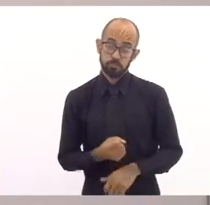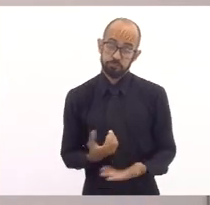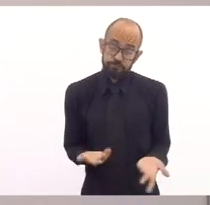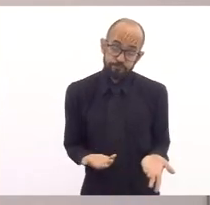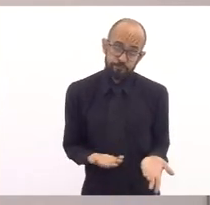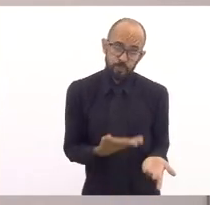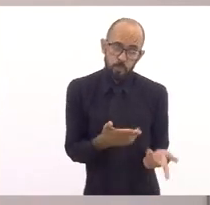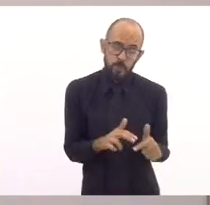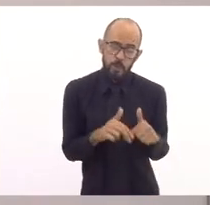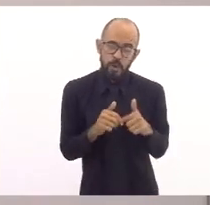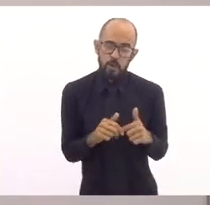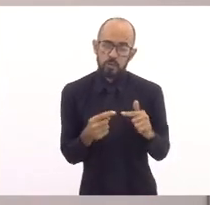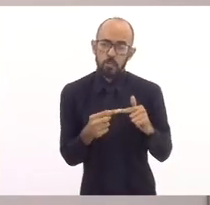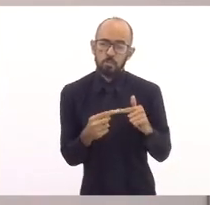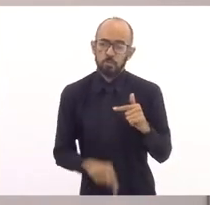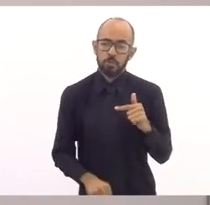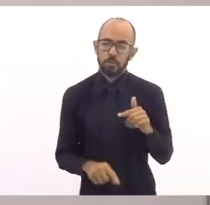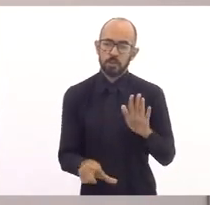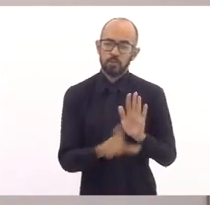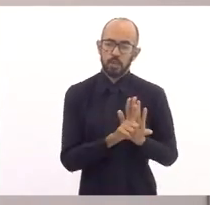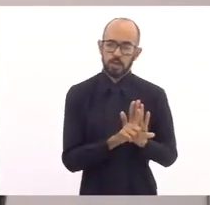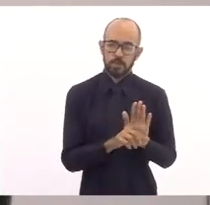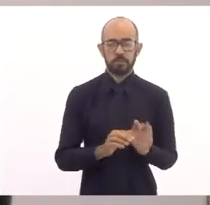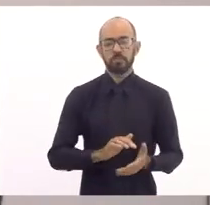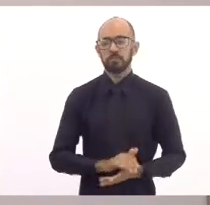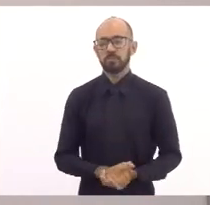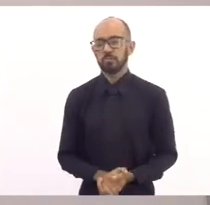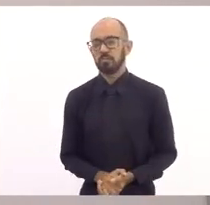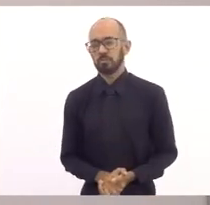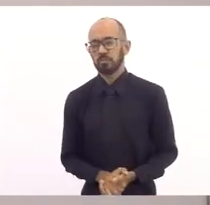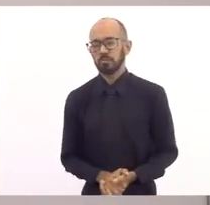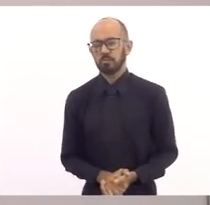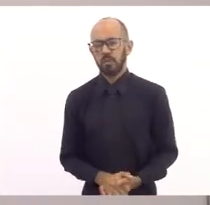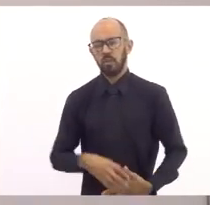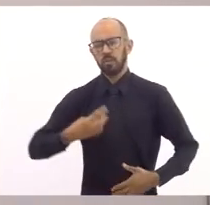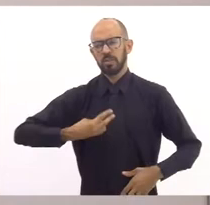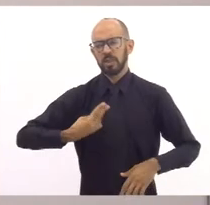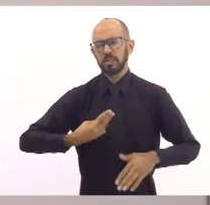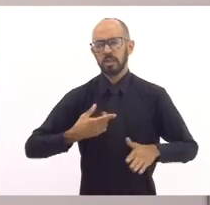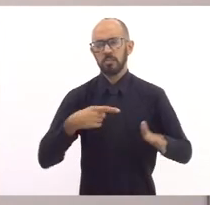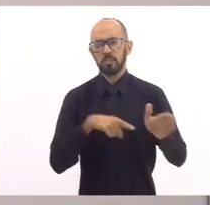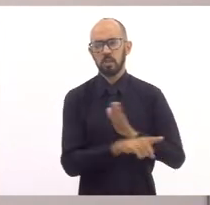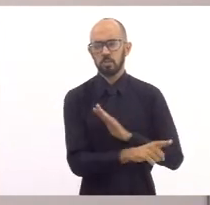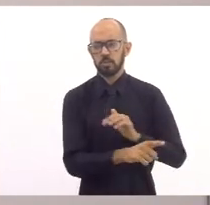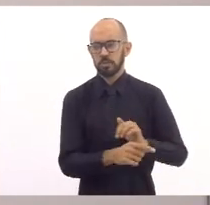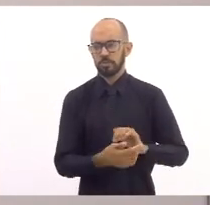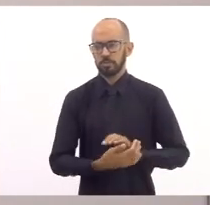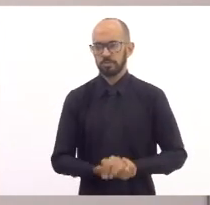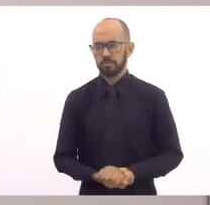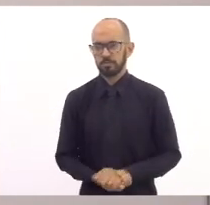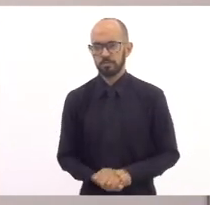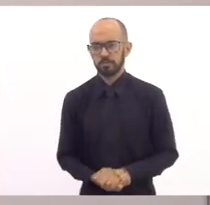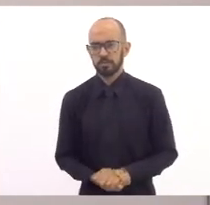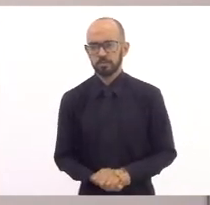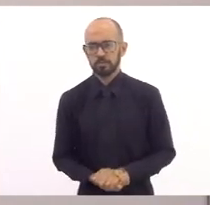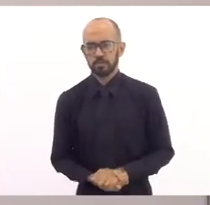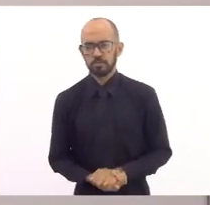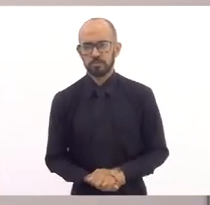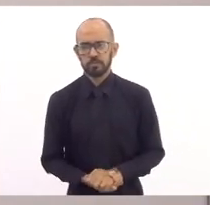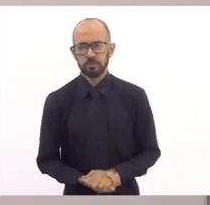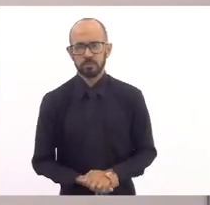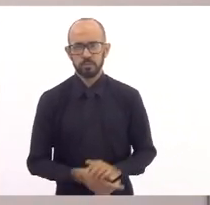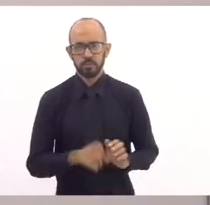os impedimentos legais. Não? A terceira questão, senhora presidente, que